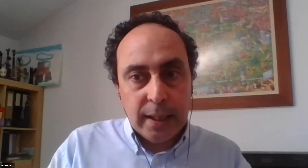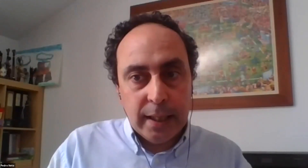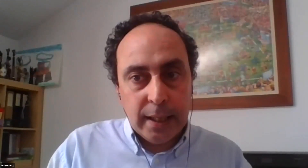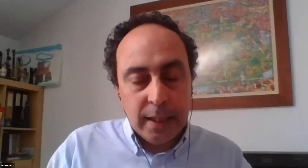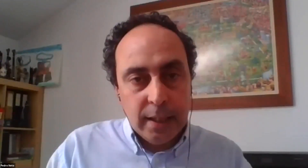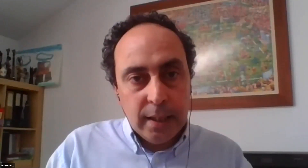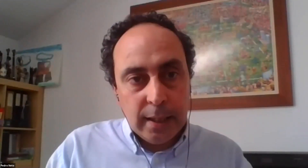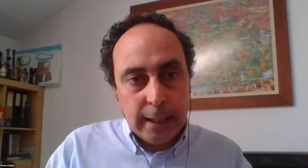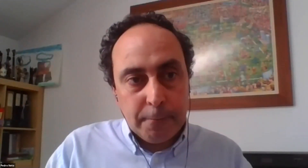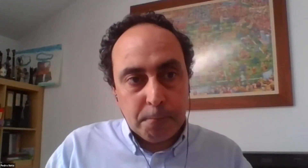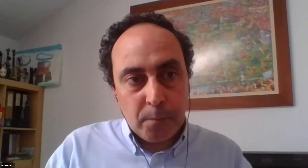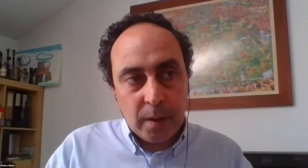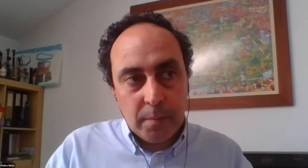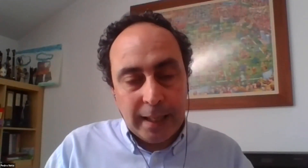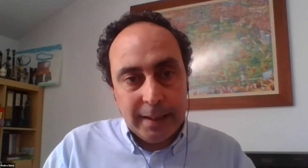forma